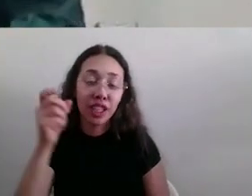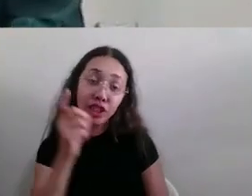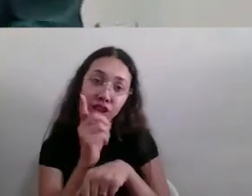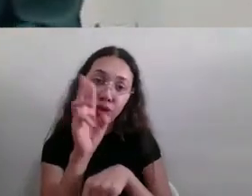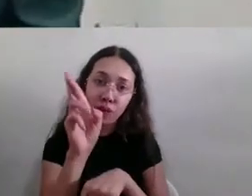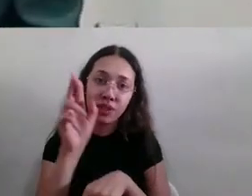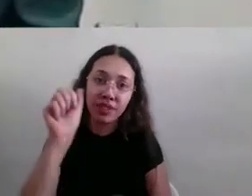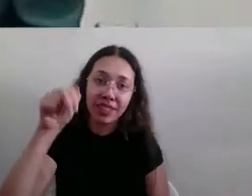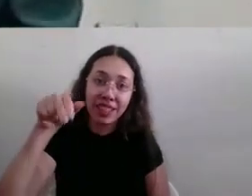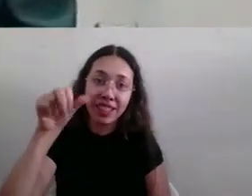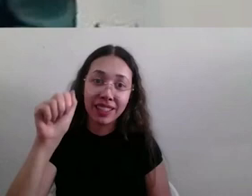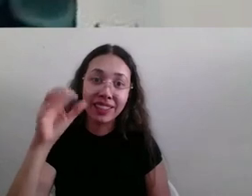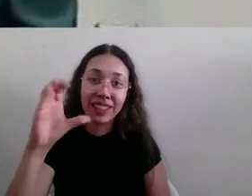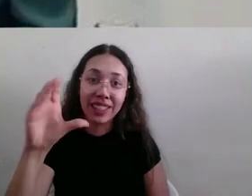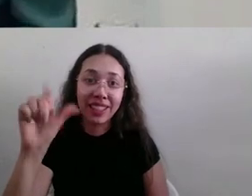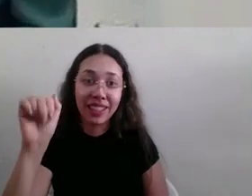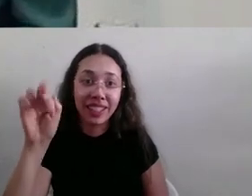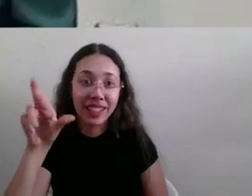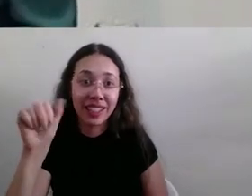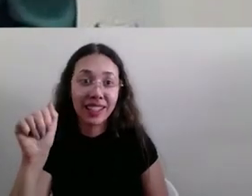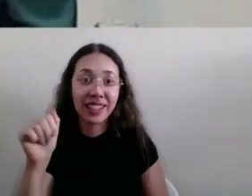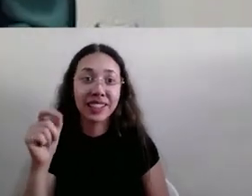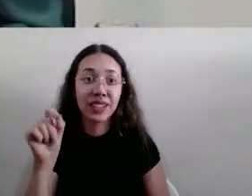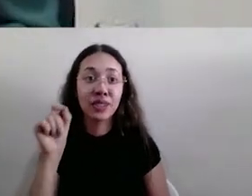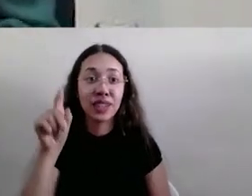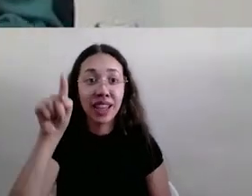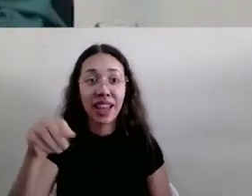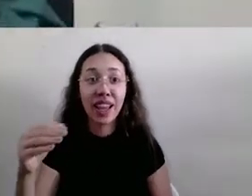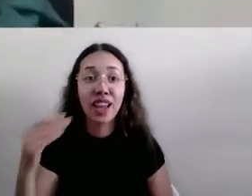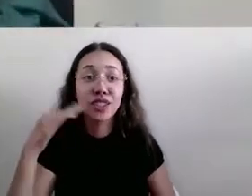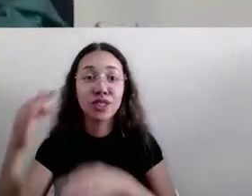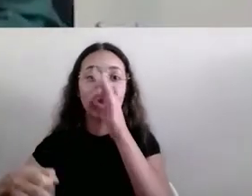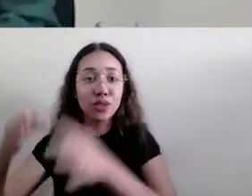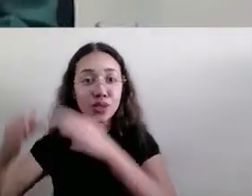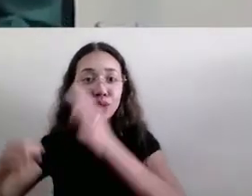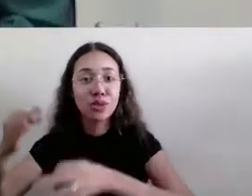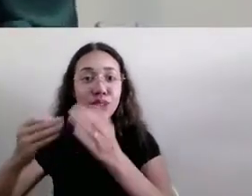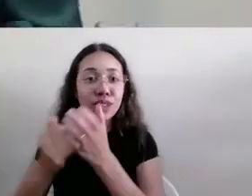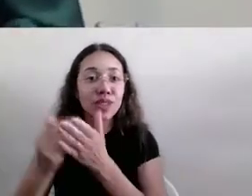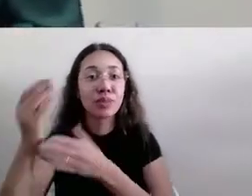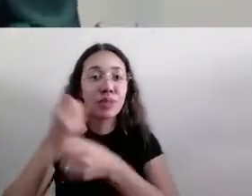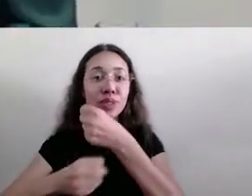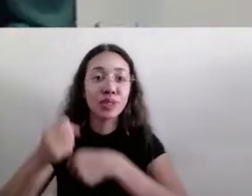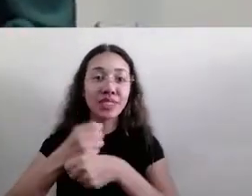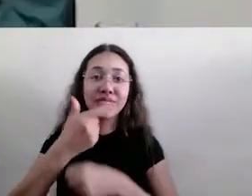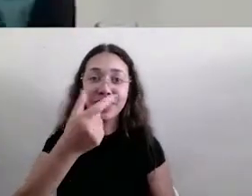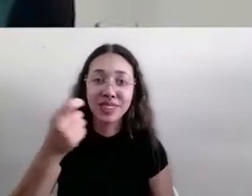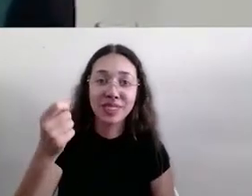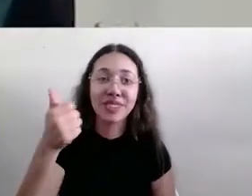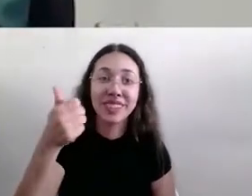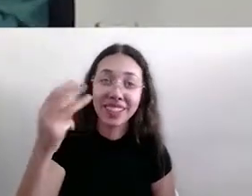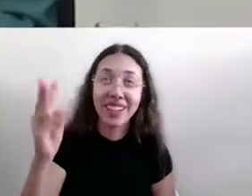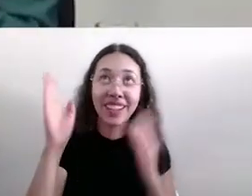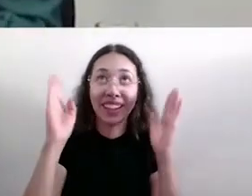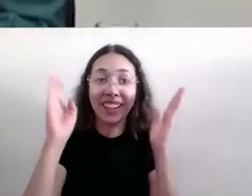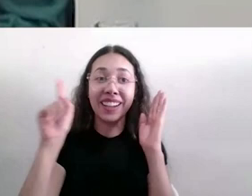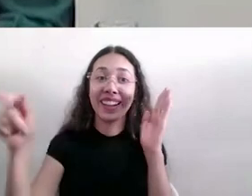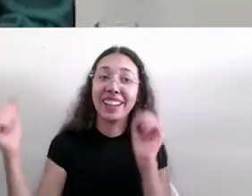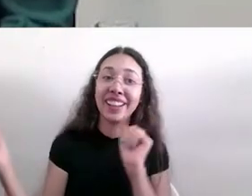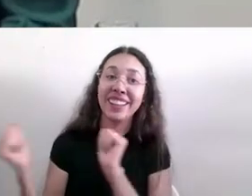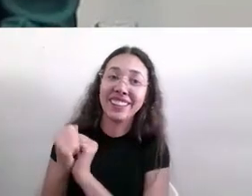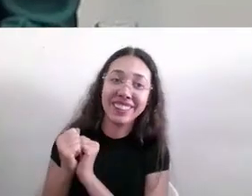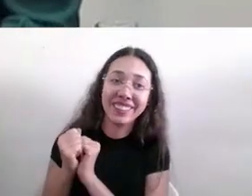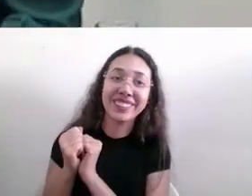que era procuradora, eu quero registrar que é juíza desde 2013, né? Graças a Deus a juíza federal está do nosso lado